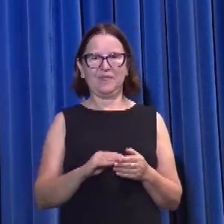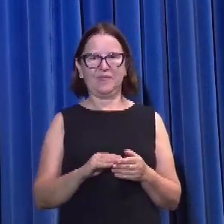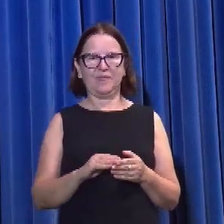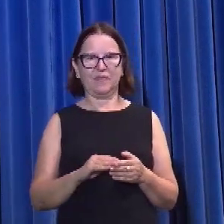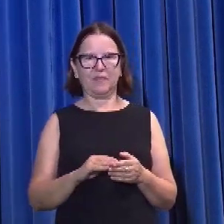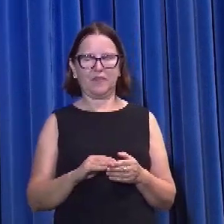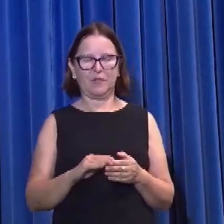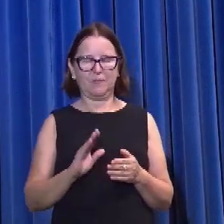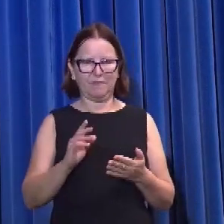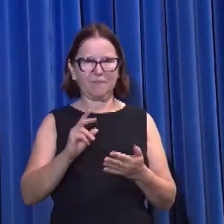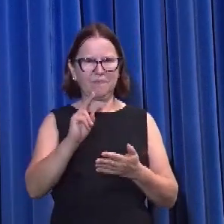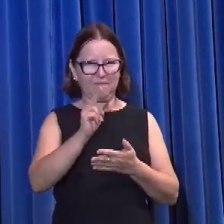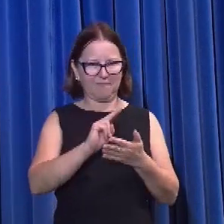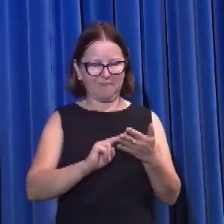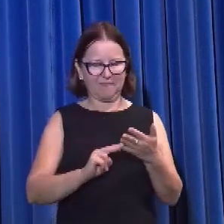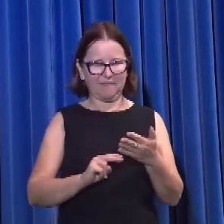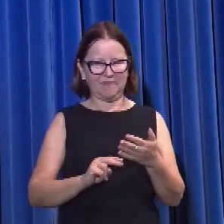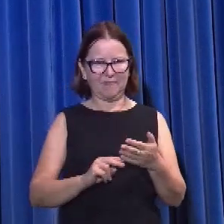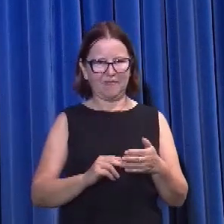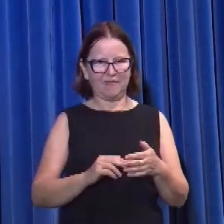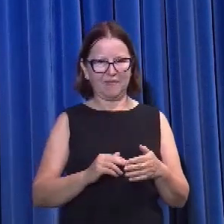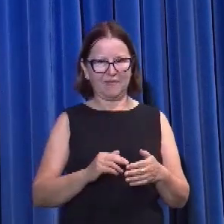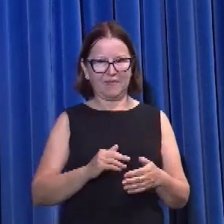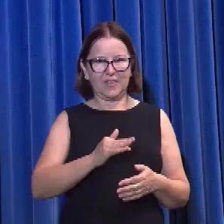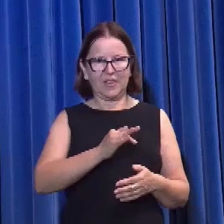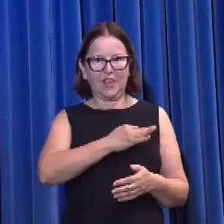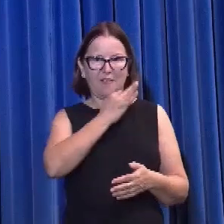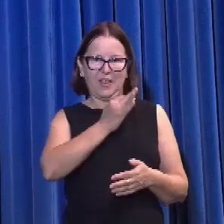Vamos dar uma olhadinha nele. Filipenses capítulo 1.